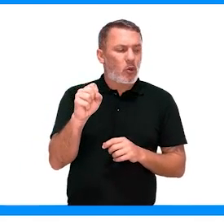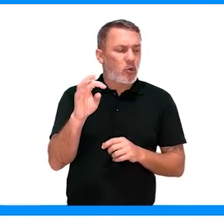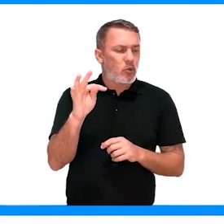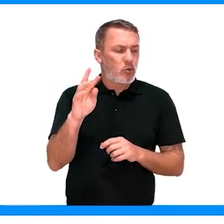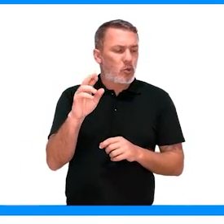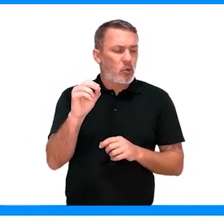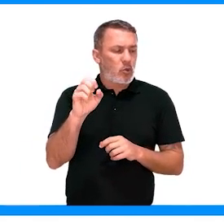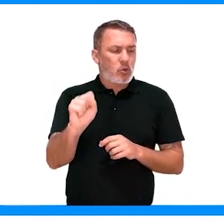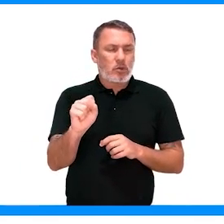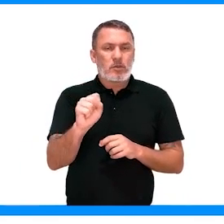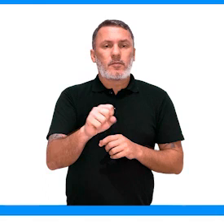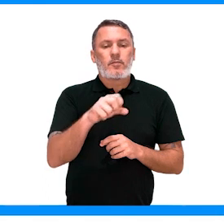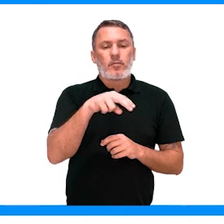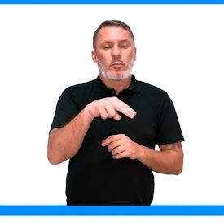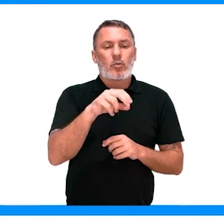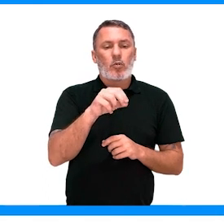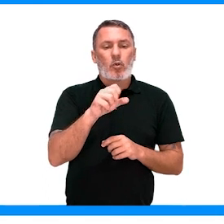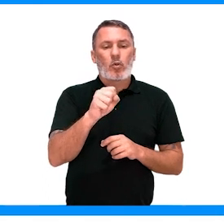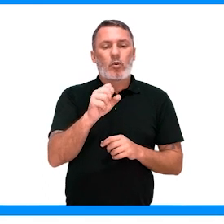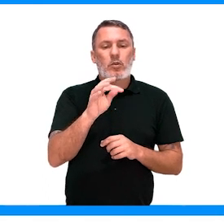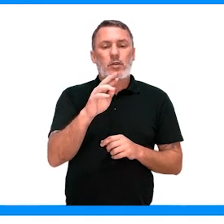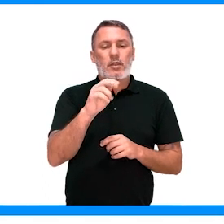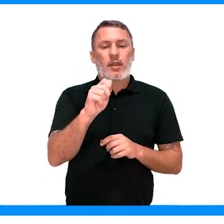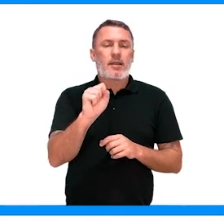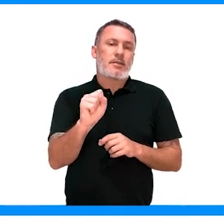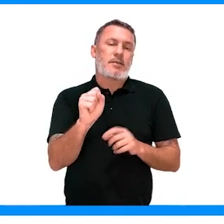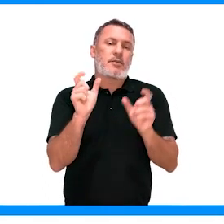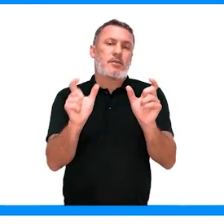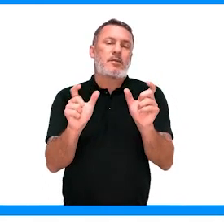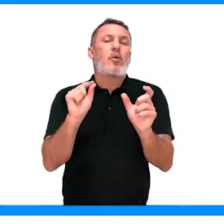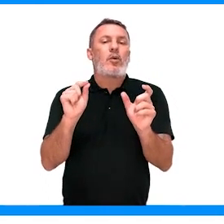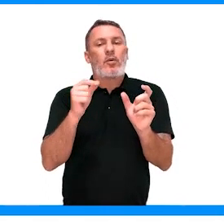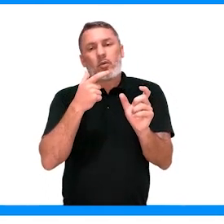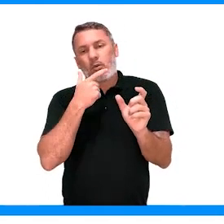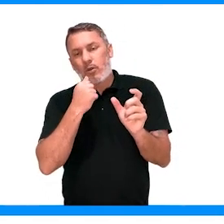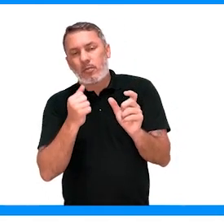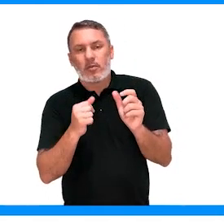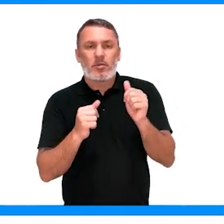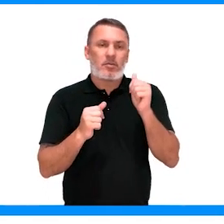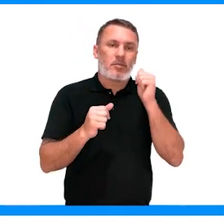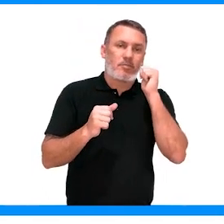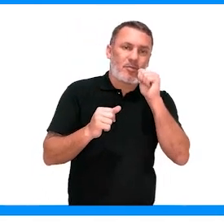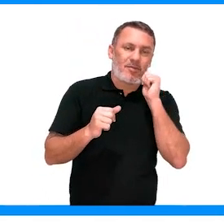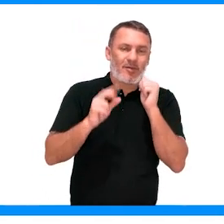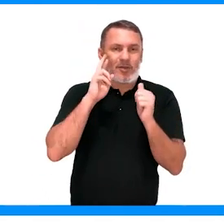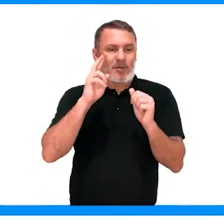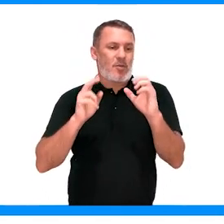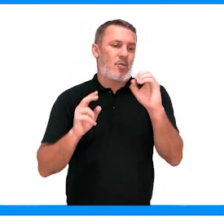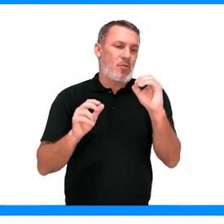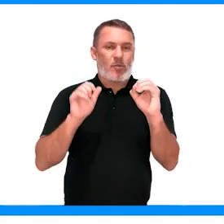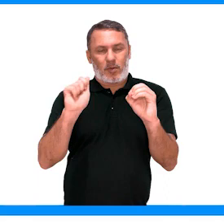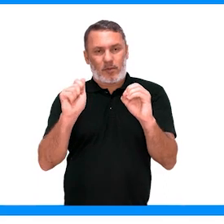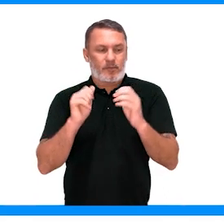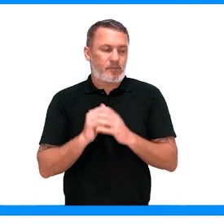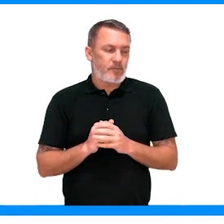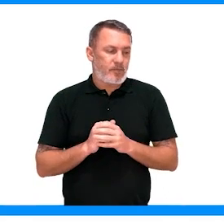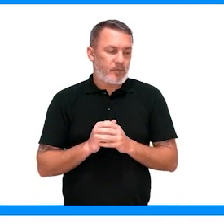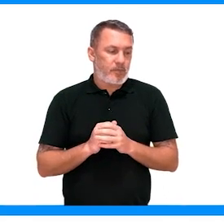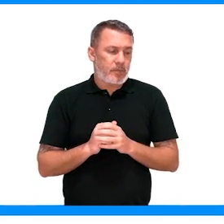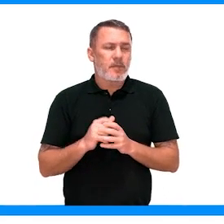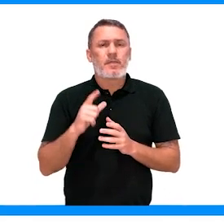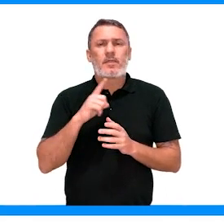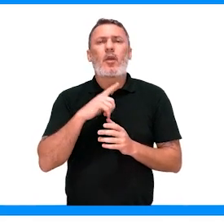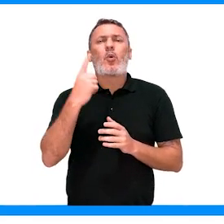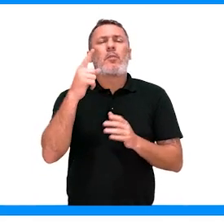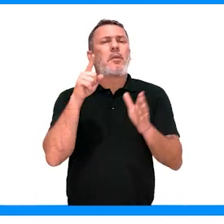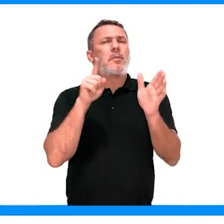nós para feminino para masculino. No espanhol existe a variação. Se são mulheres, nosotras, se são homens, nosotros.